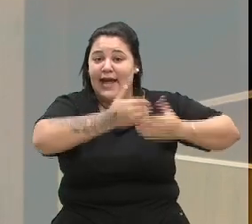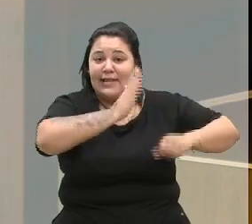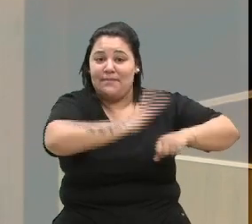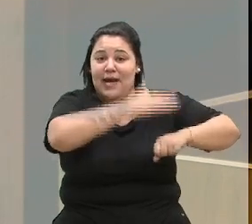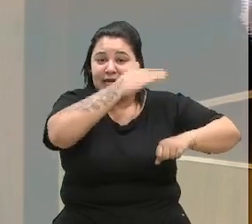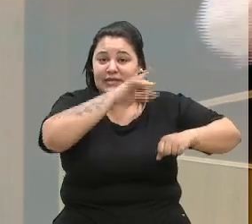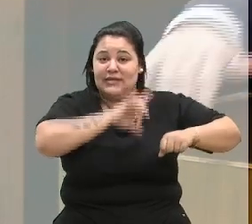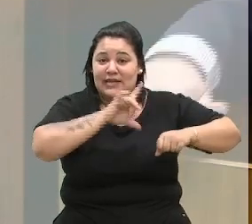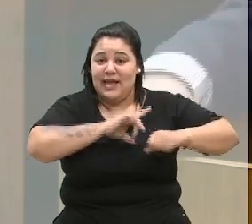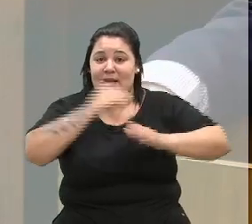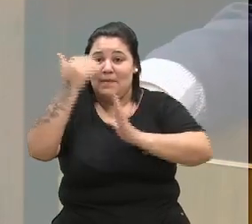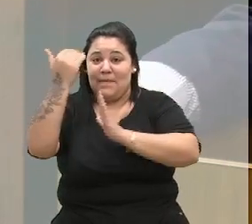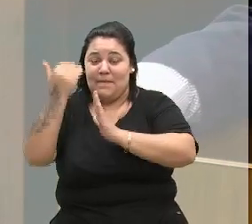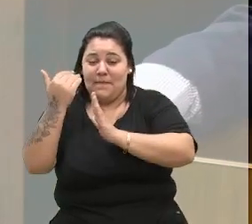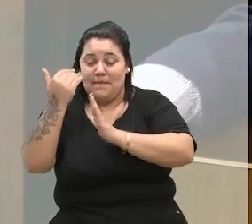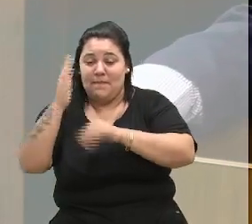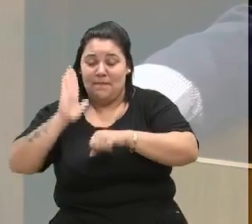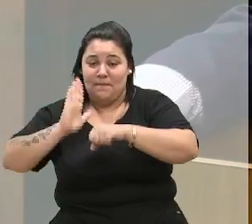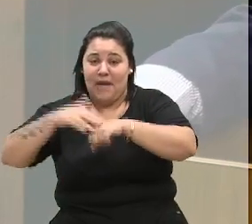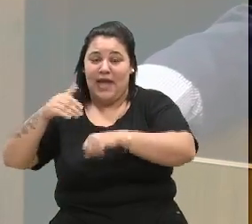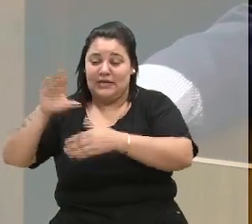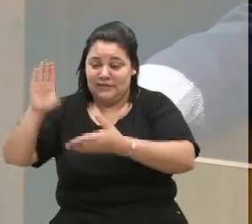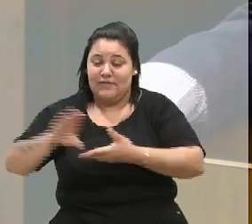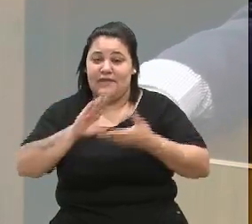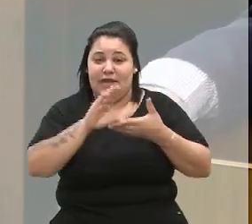teria mais cashback tributário.